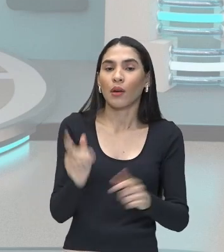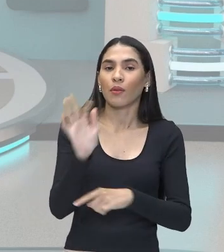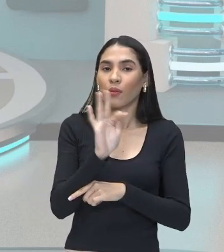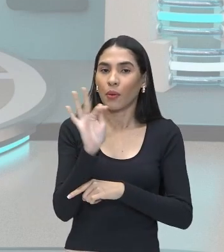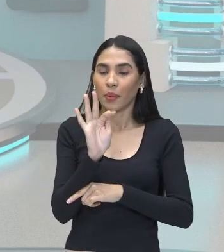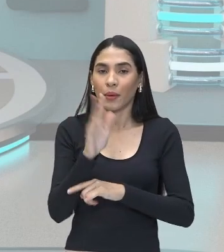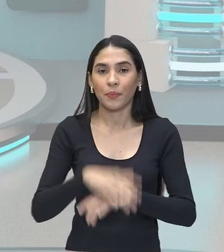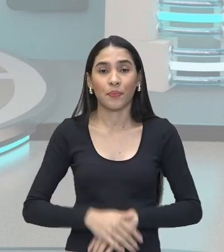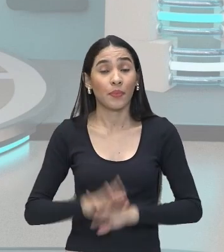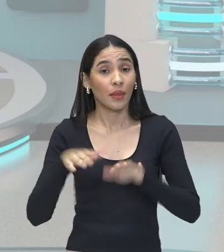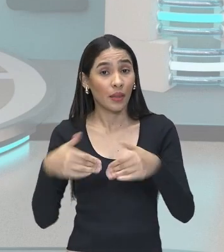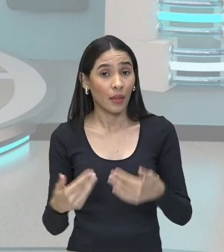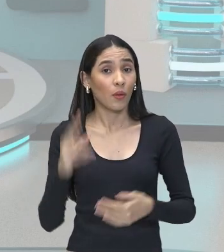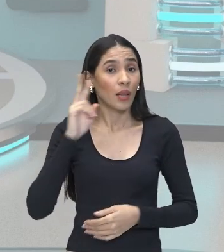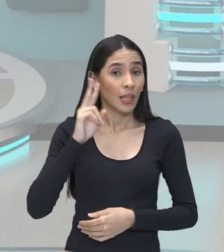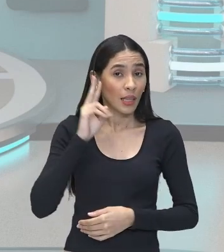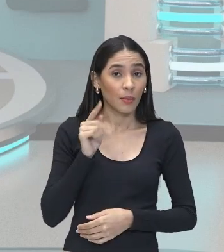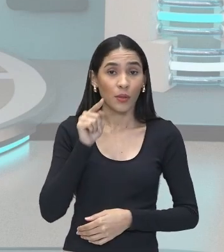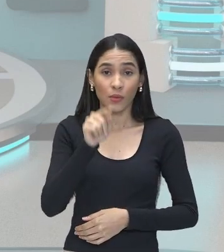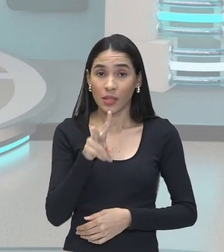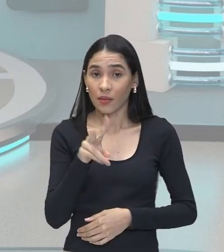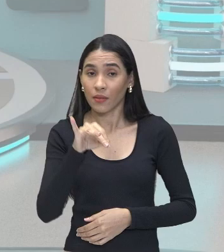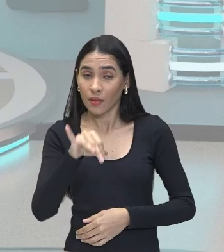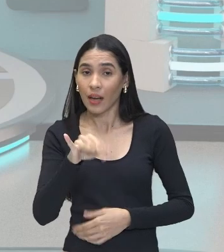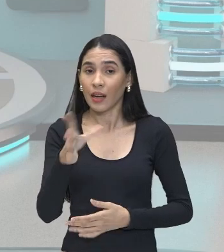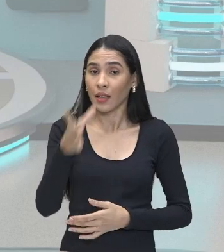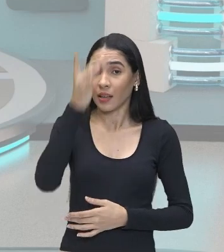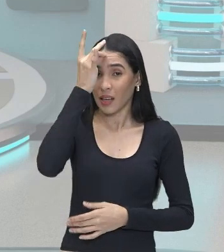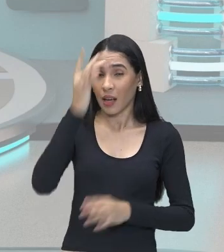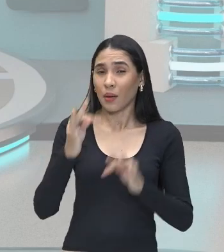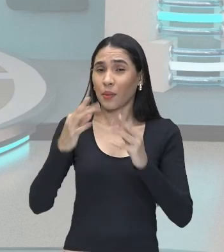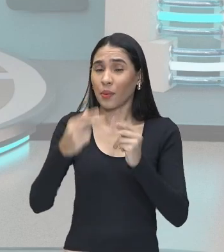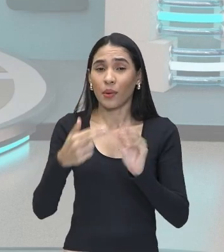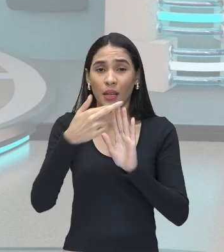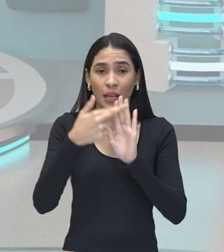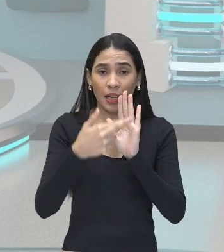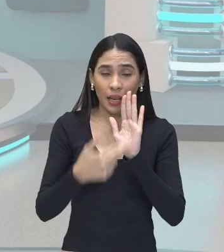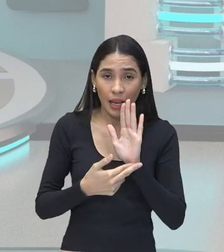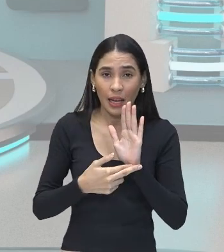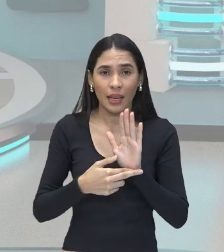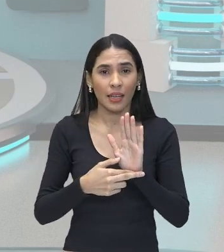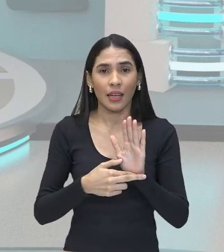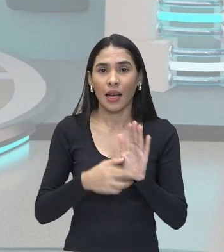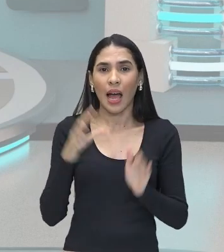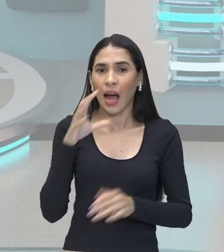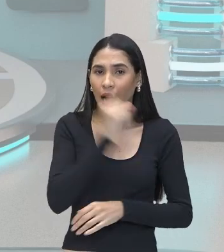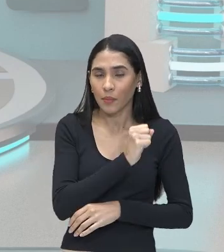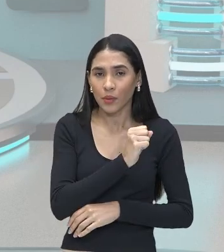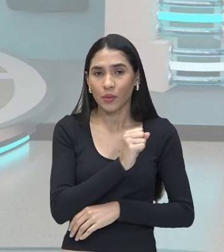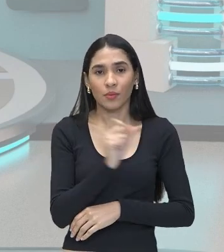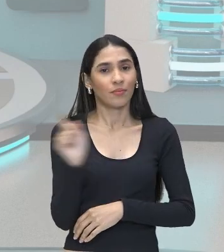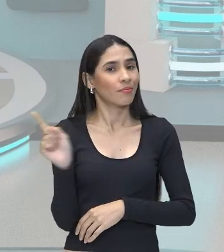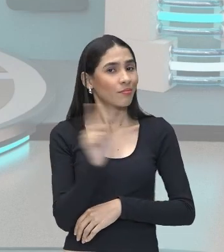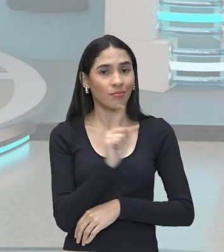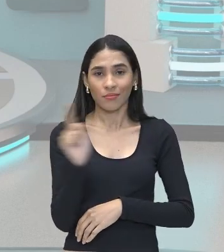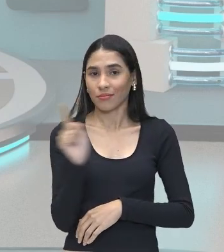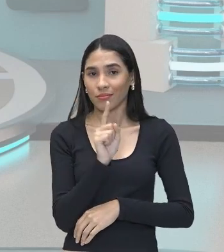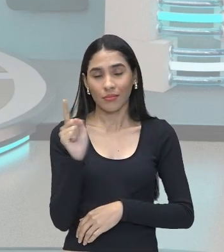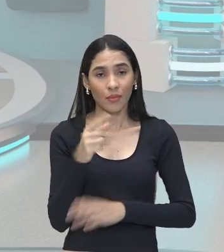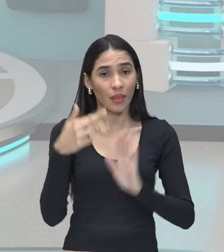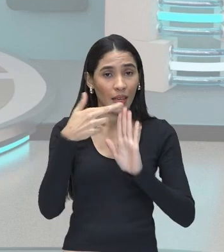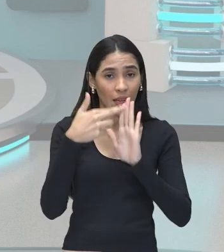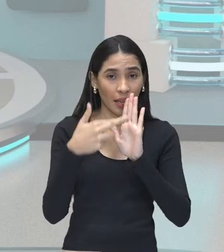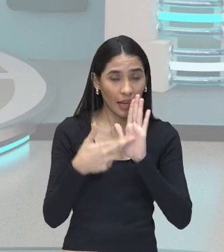Então, lembre que você vai dominar todas essas regras da noite para o dia? Não, gente. Essas regras, o